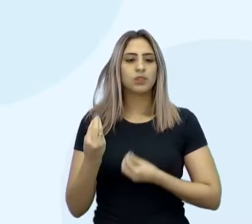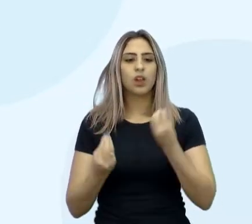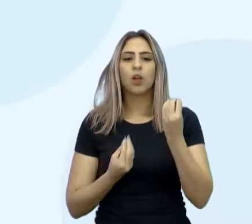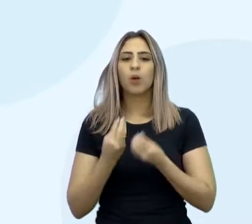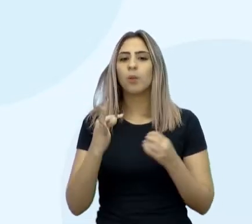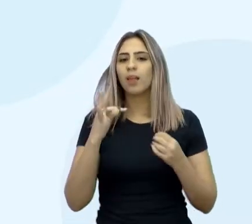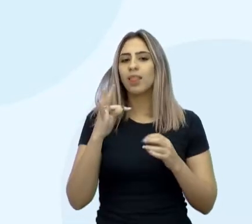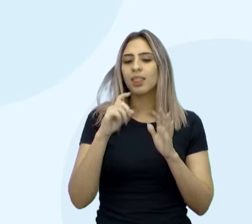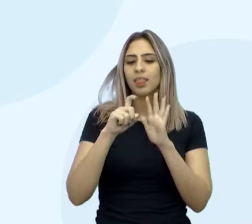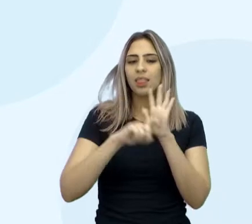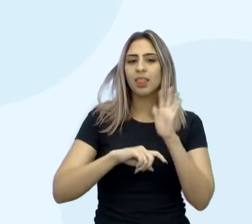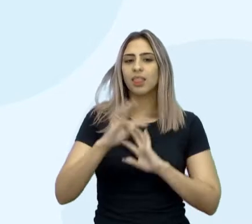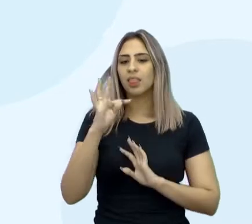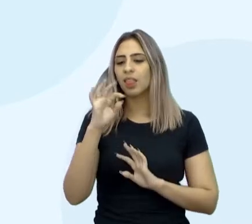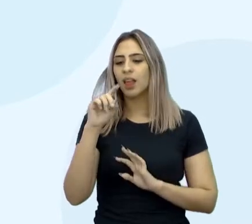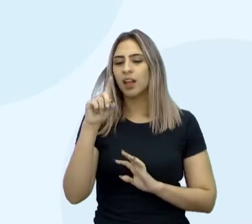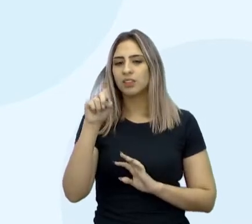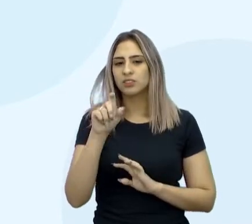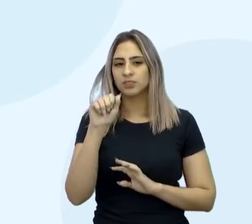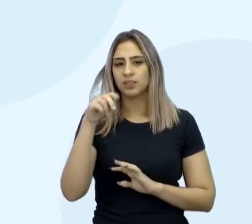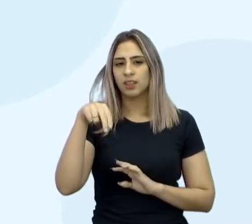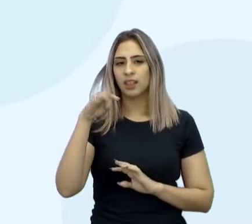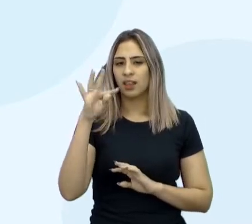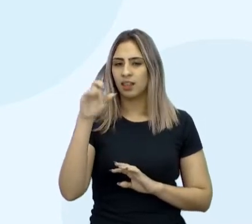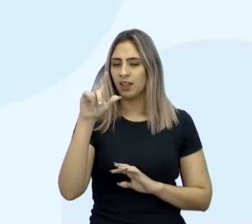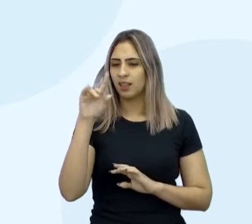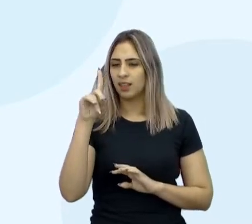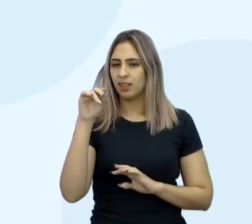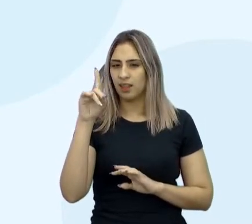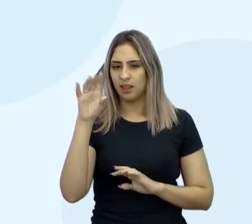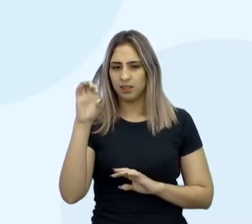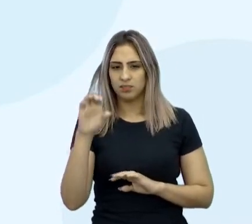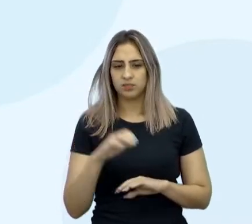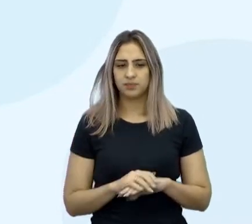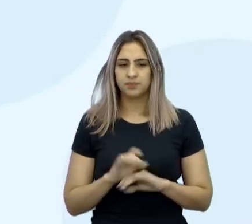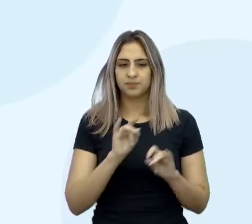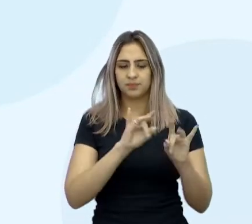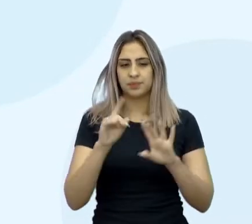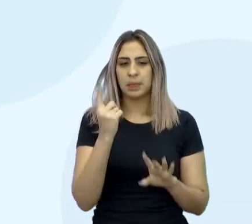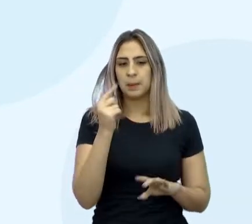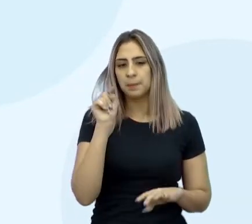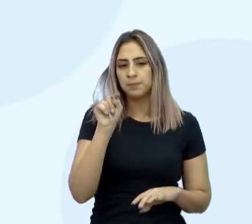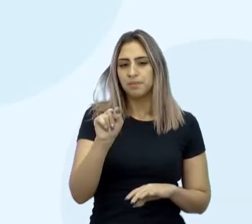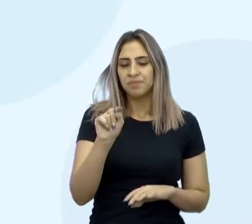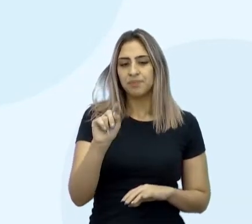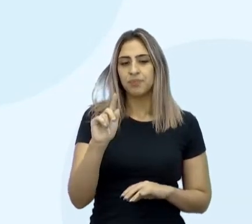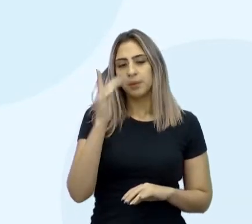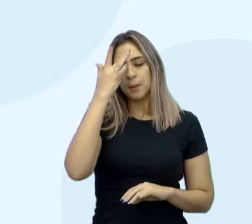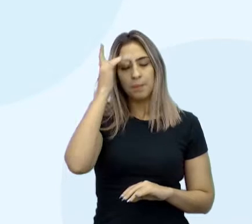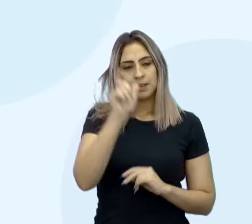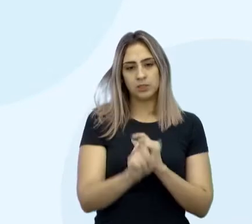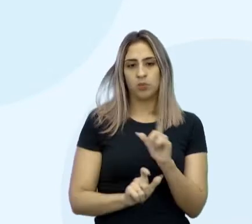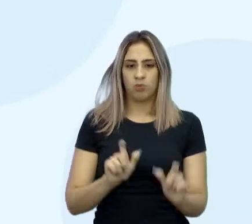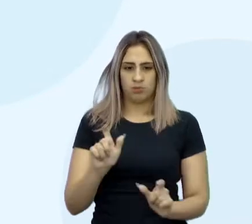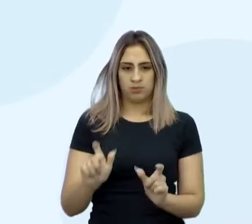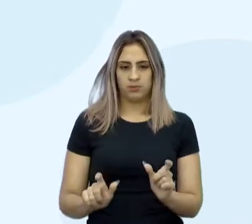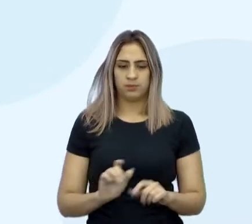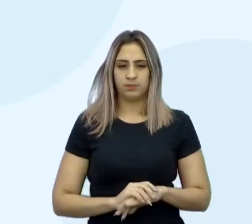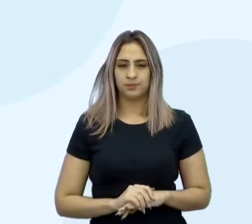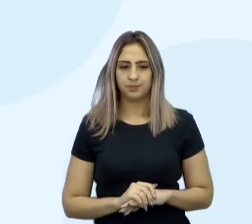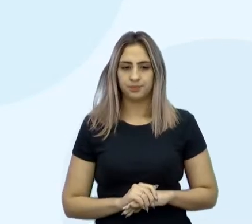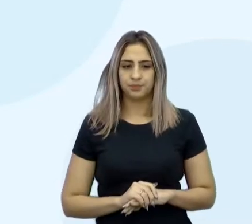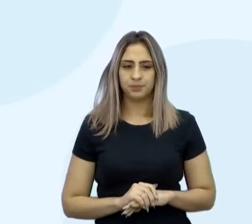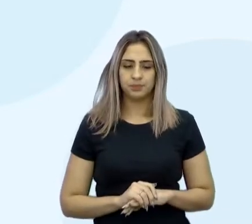de natalidade, a cada 1000 habitantes, tá certo? Então nós falamos isso a cada 1000 habitantes. Então assim,